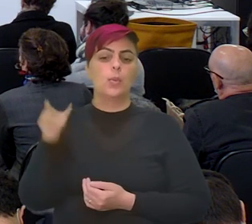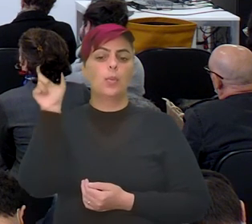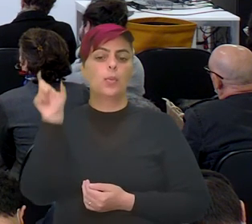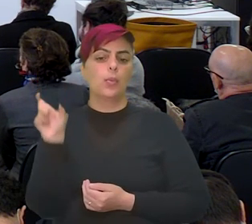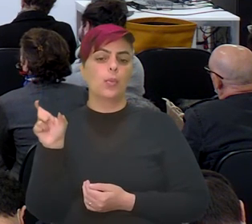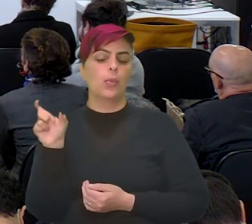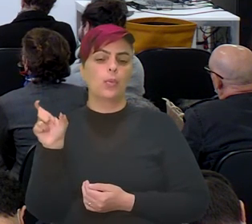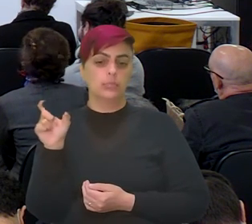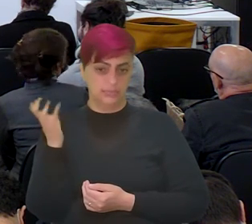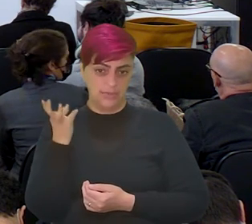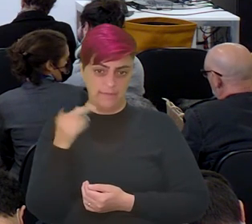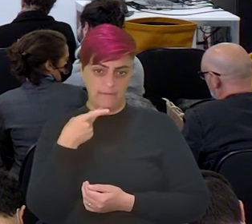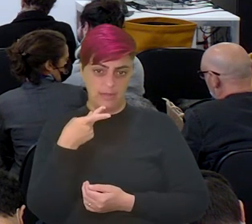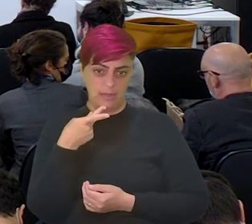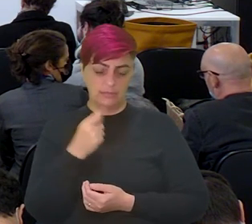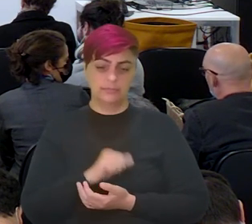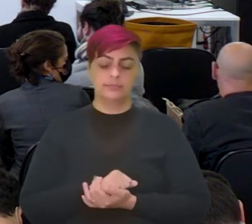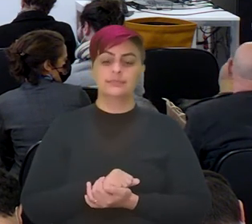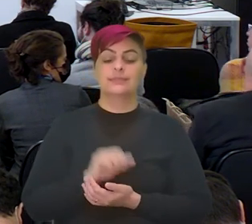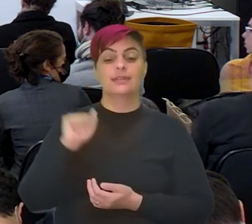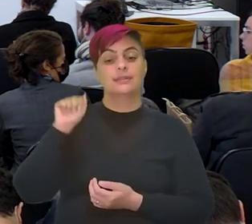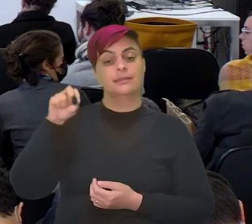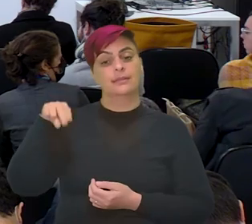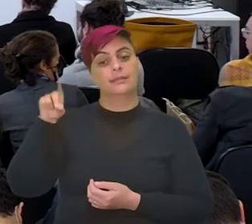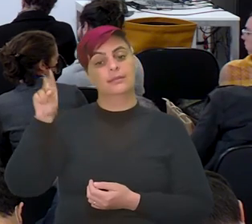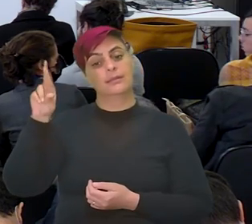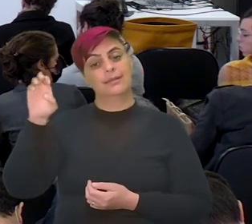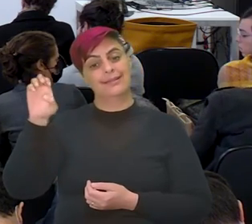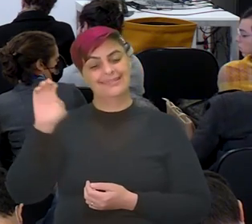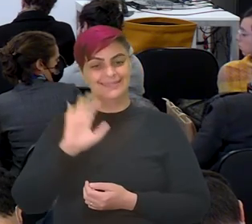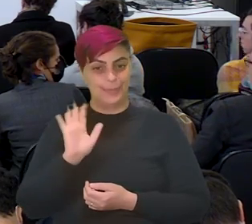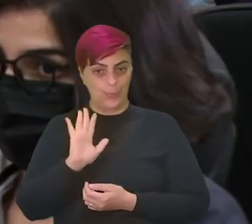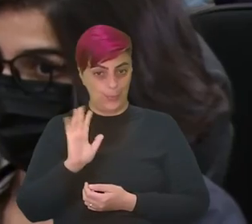Alguém se... André, você não vai querer falar? Sim. O André Toral.